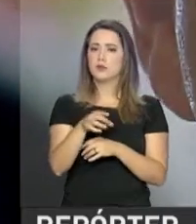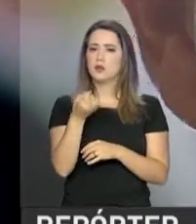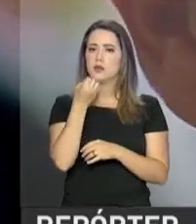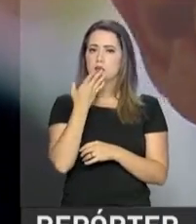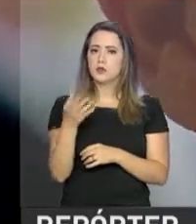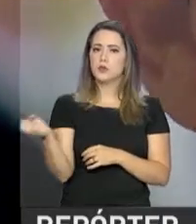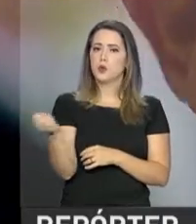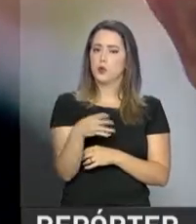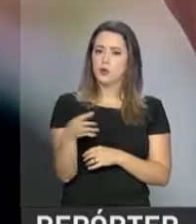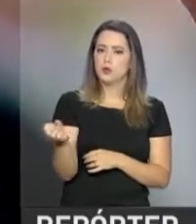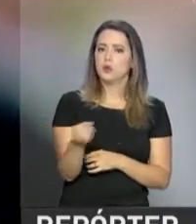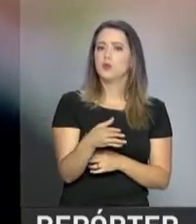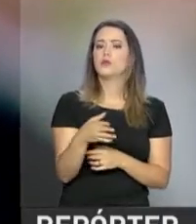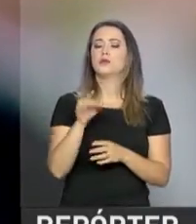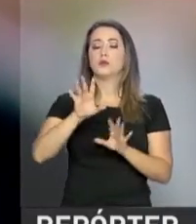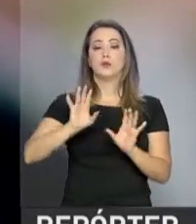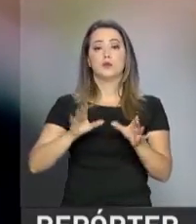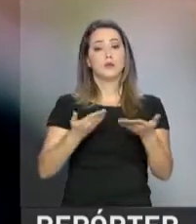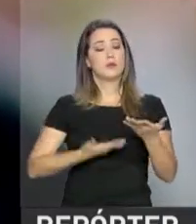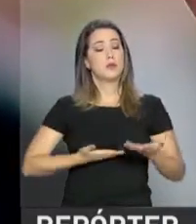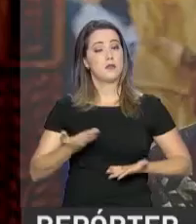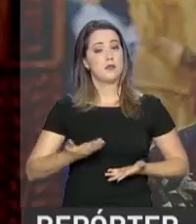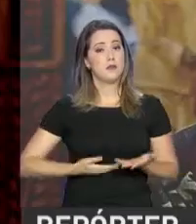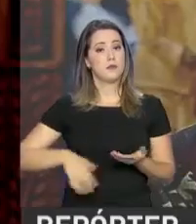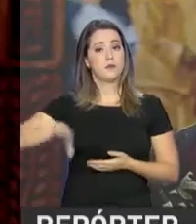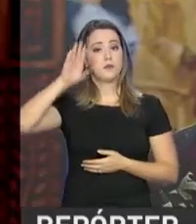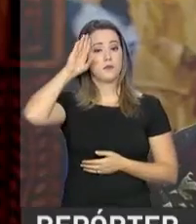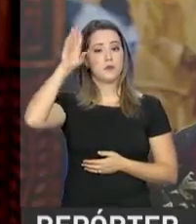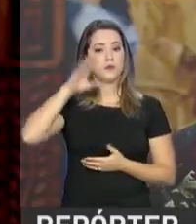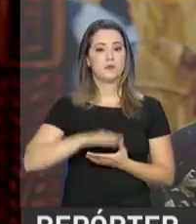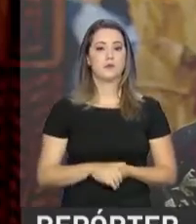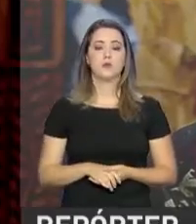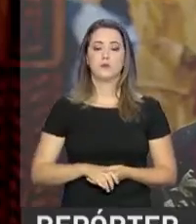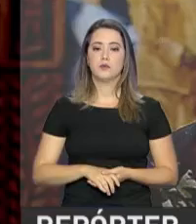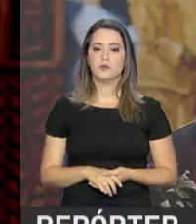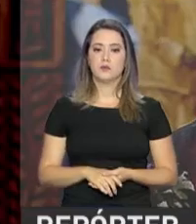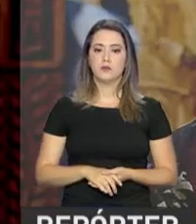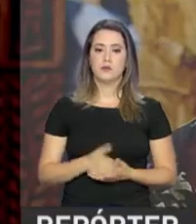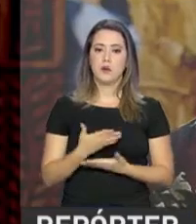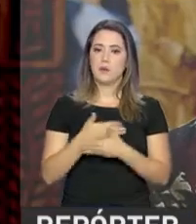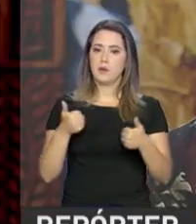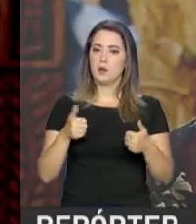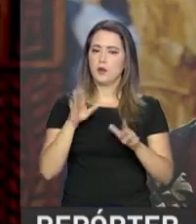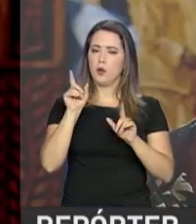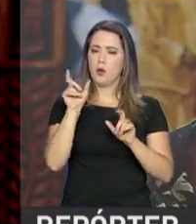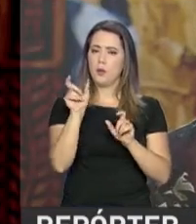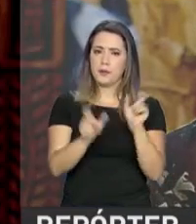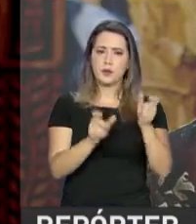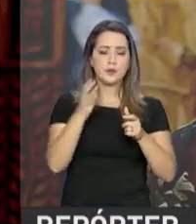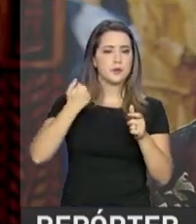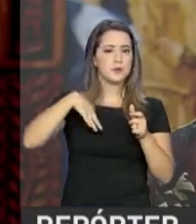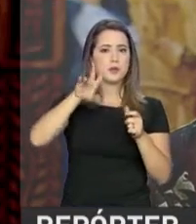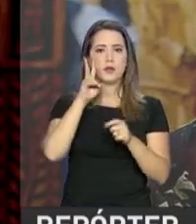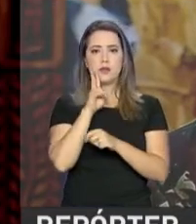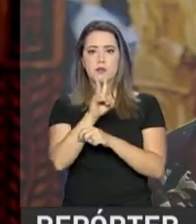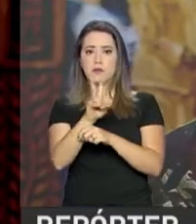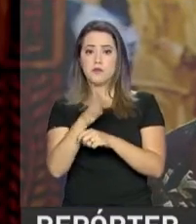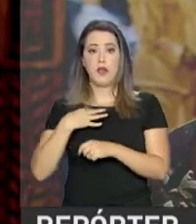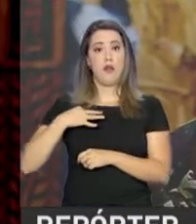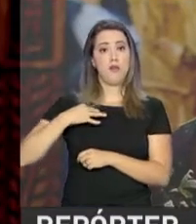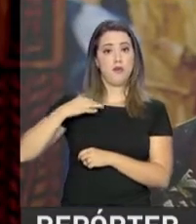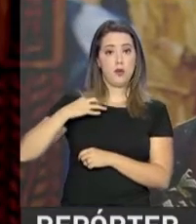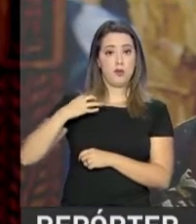militar e ajuda a abranger mais jovem seleção é maior mas cidadãos que nós podemos verificar sua voluntariedade